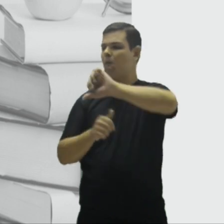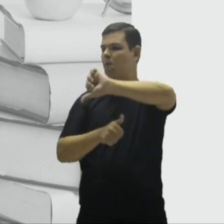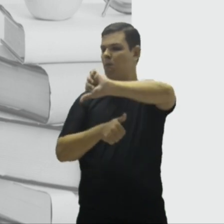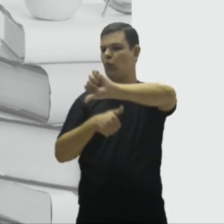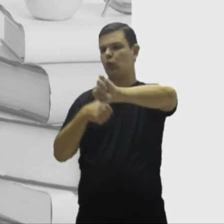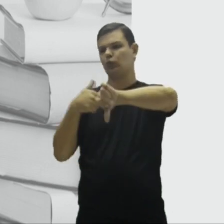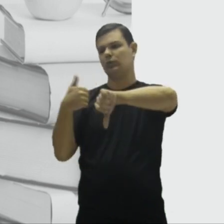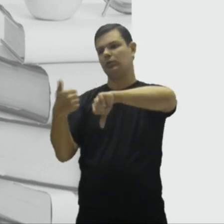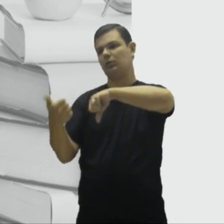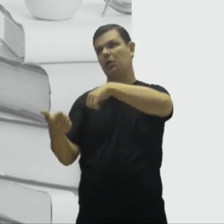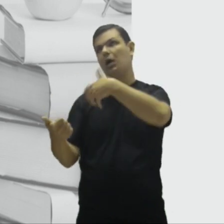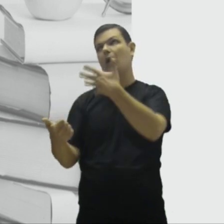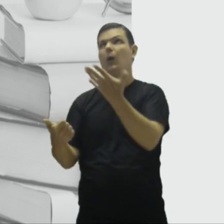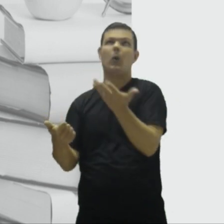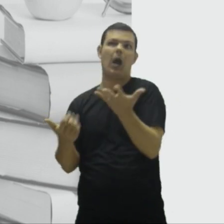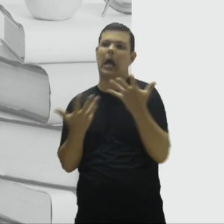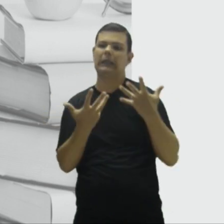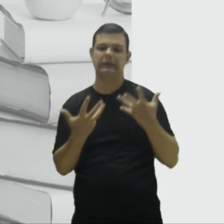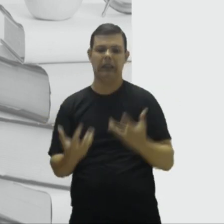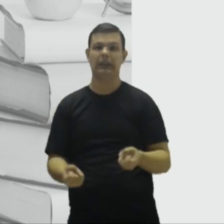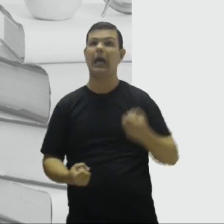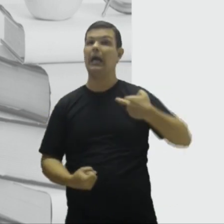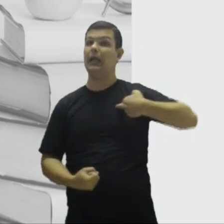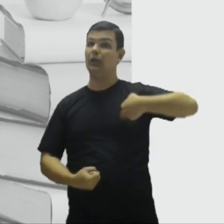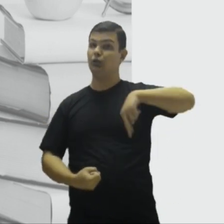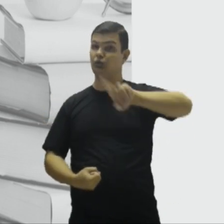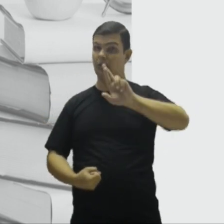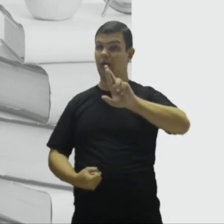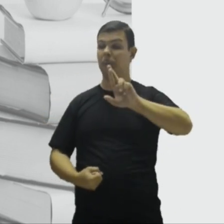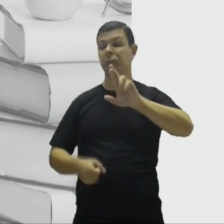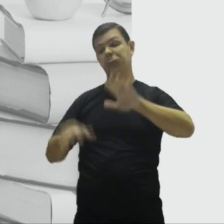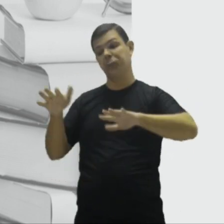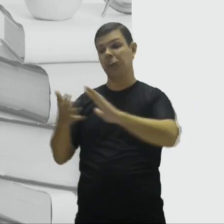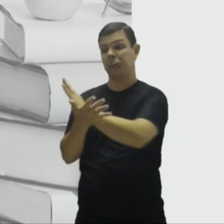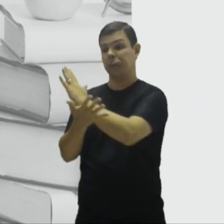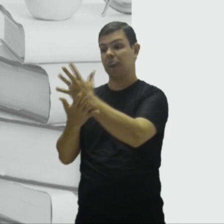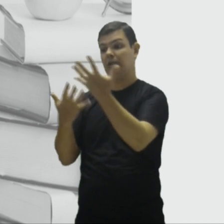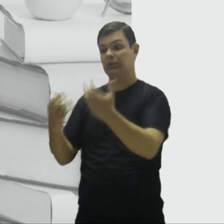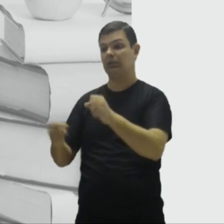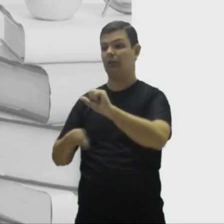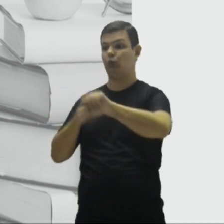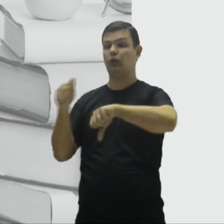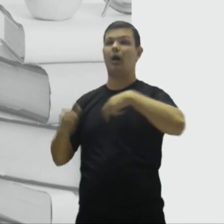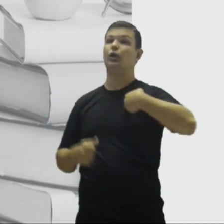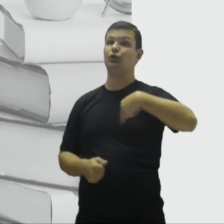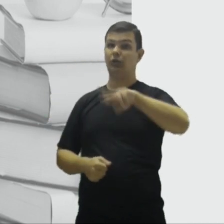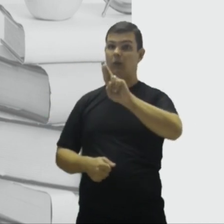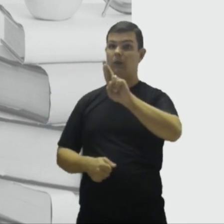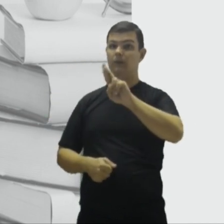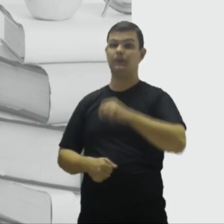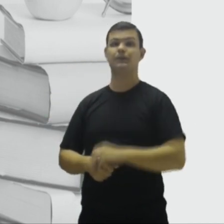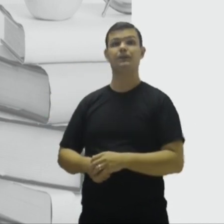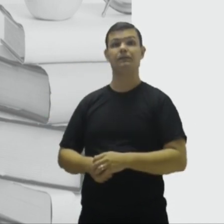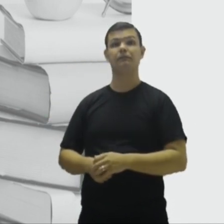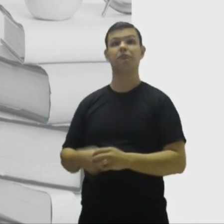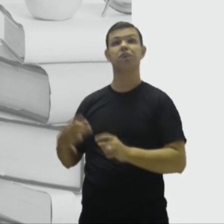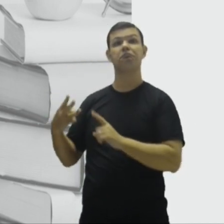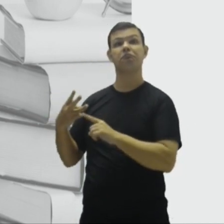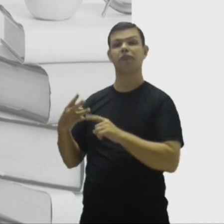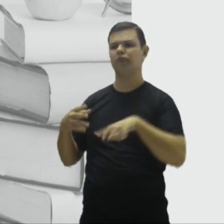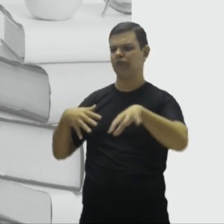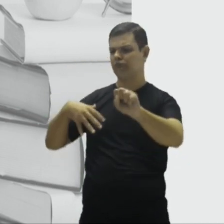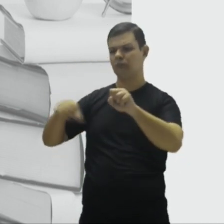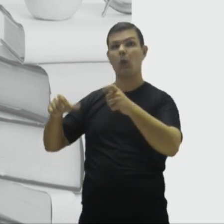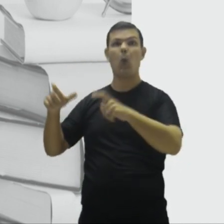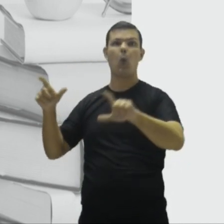não trocasse, mas aderisse a uma nova religião e alguns até mudassem de religião. Também exploração de novas terras, como eu